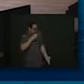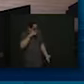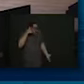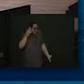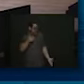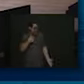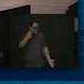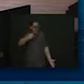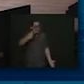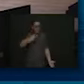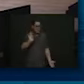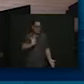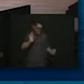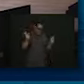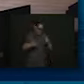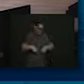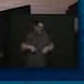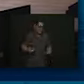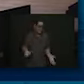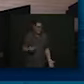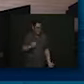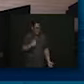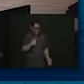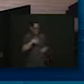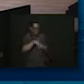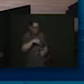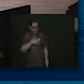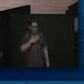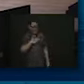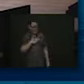votar em mim mas